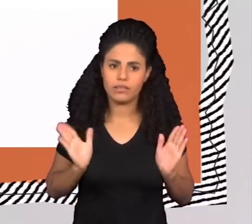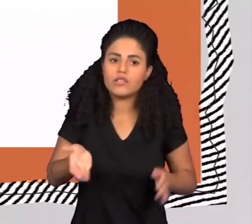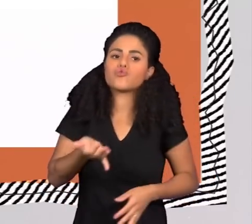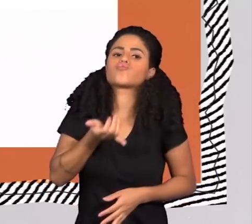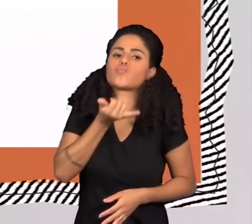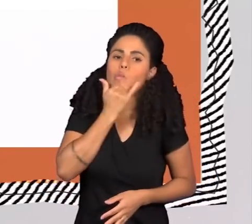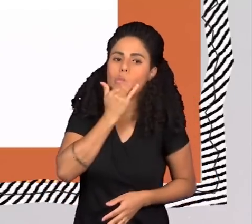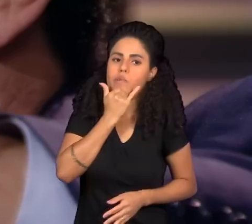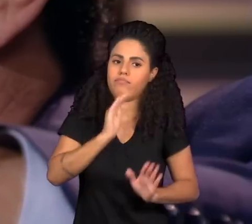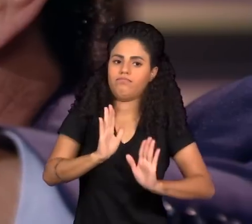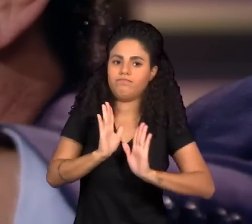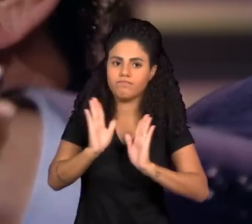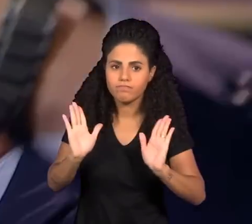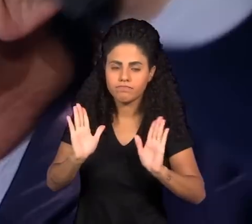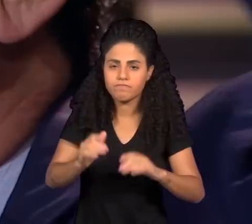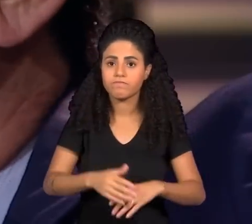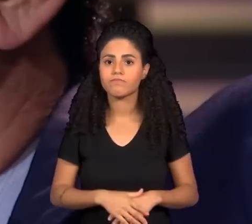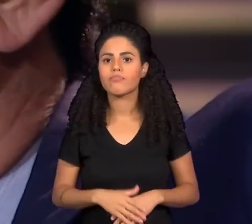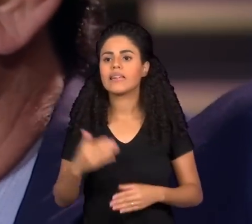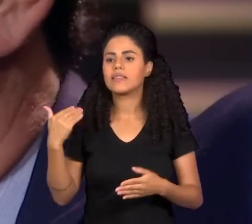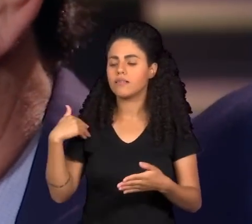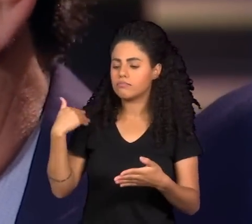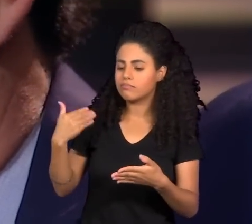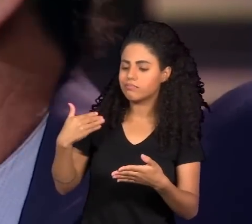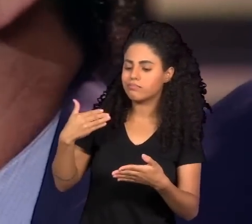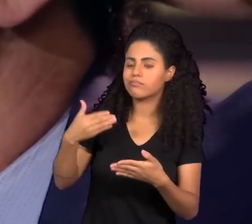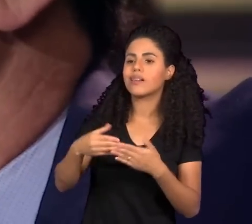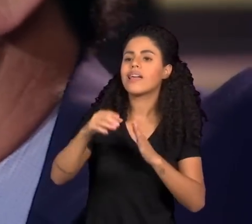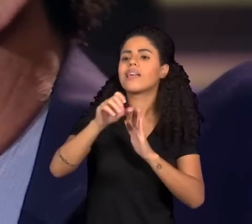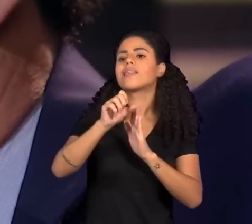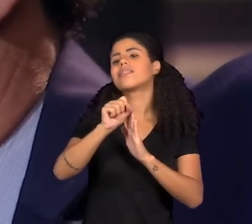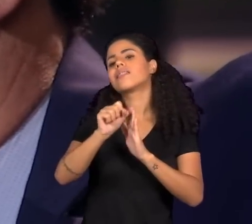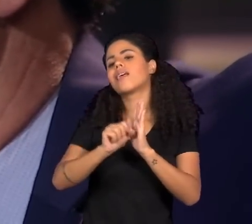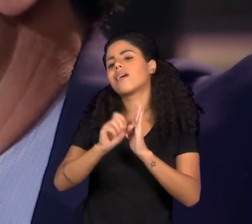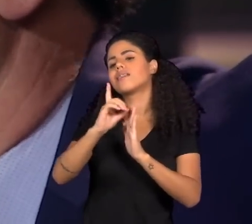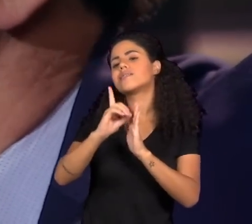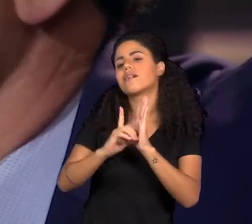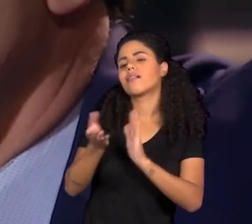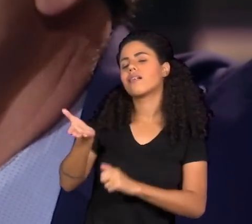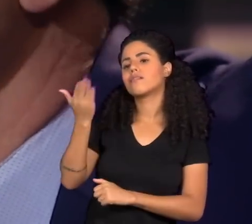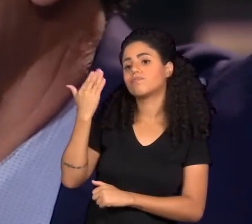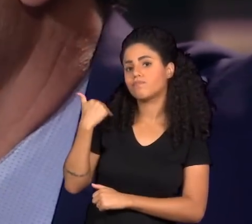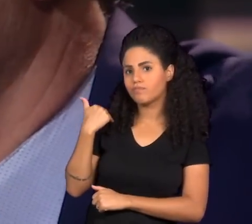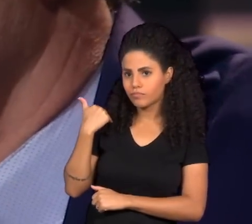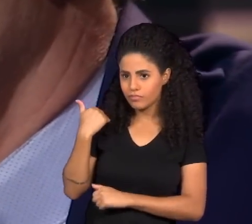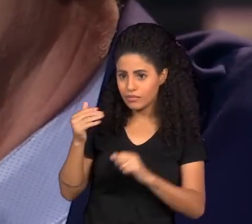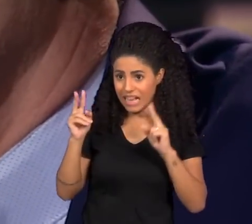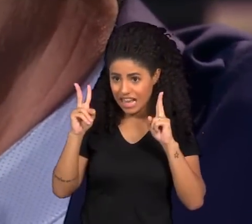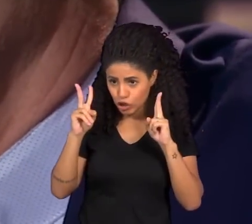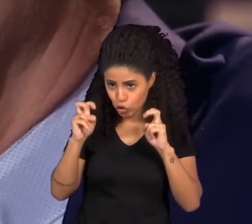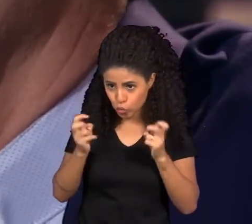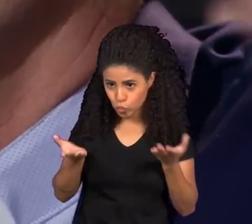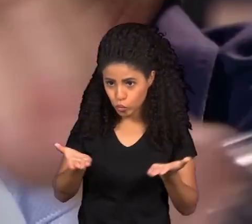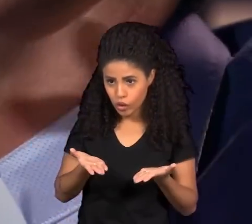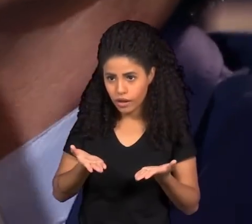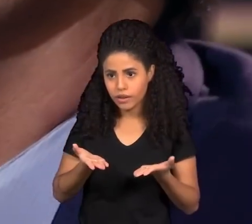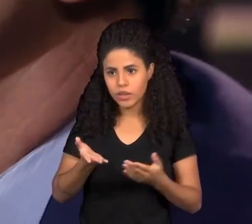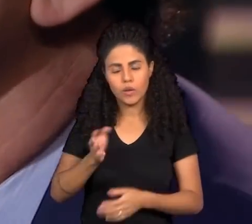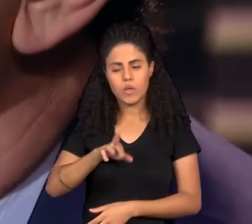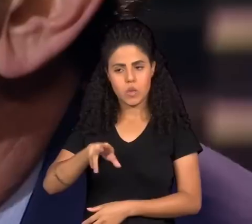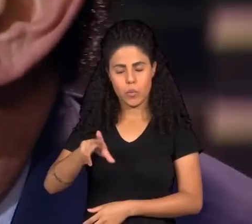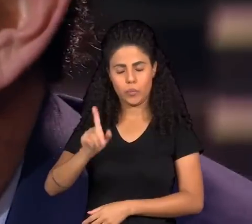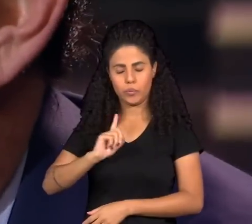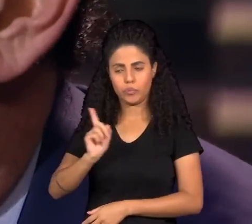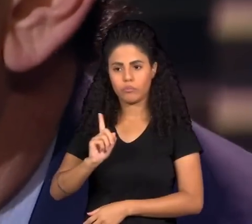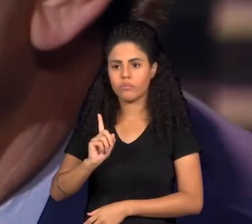que mesmo olhando, se você olhar décadas anteriores, então vamos falar assim, esse assunto não era pertinente. Isso não